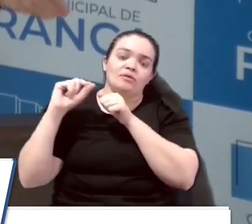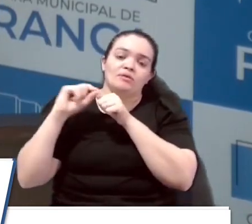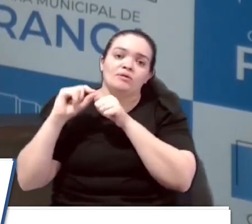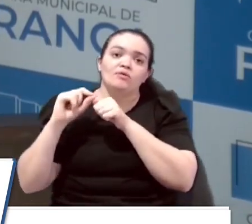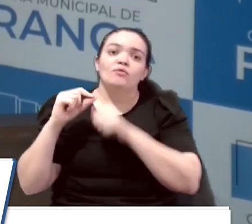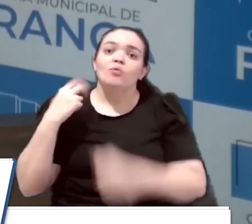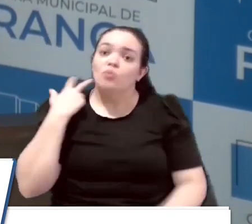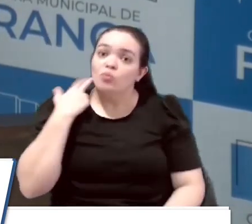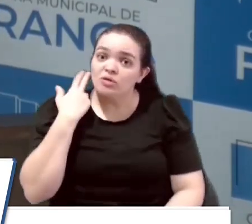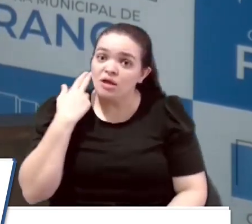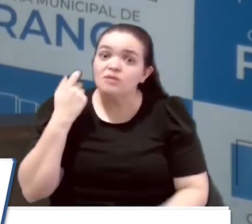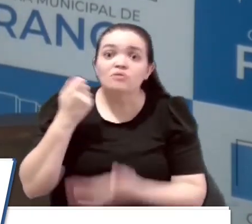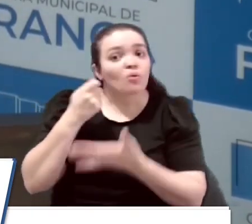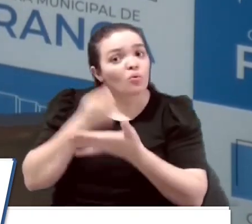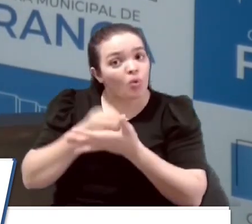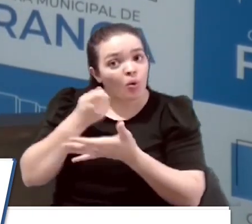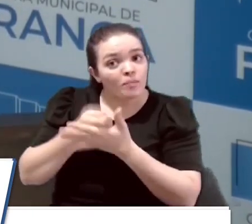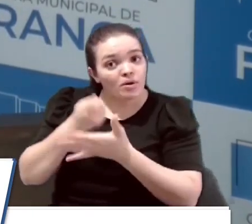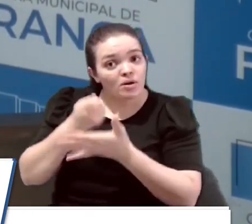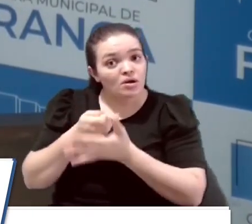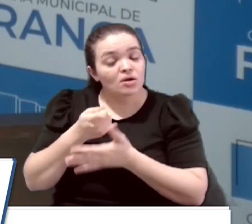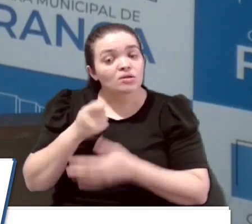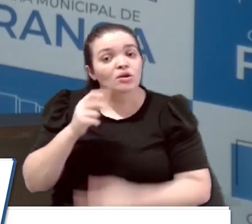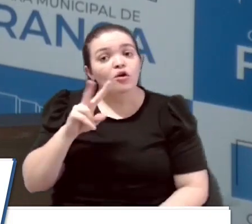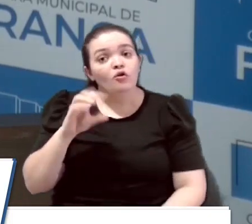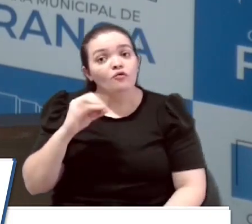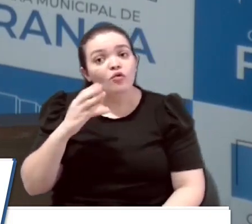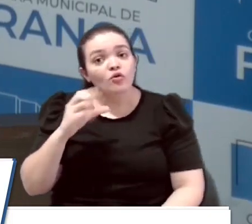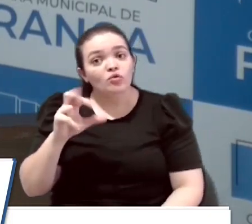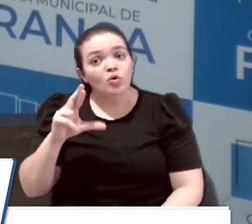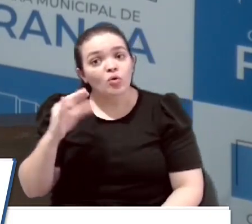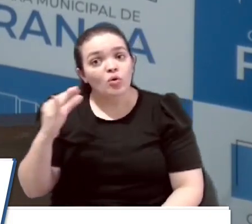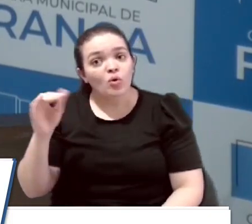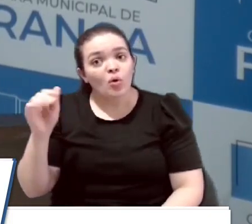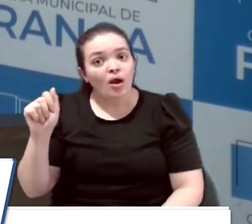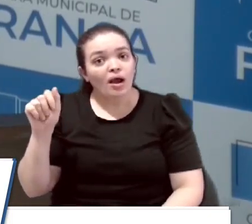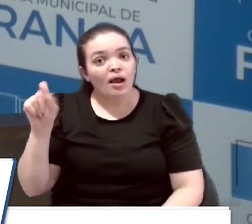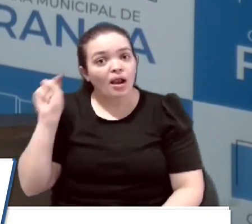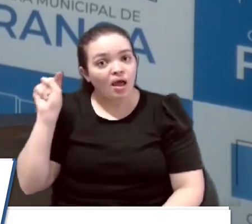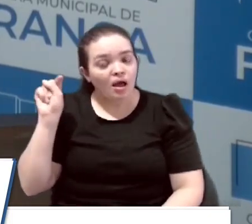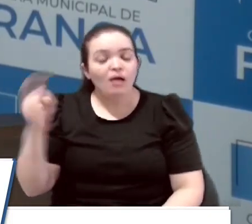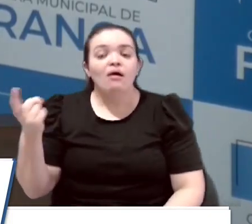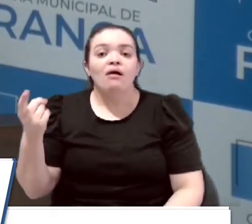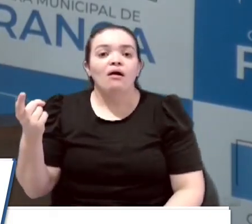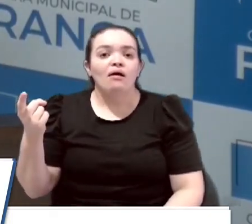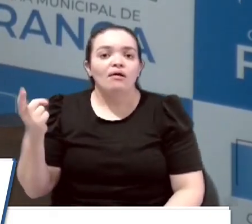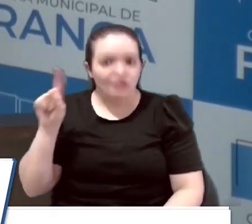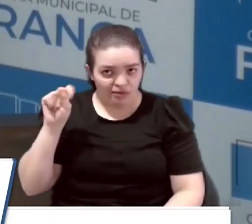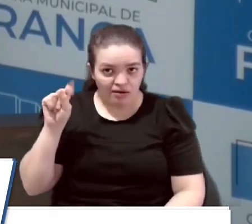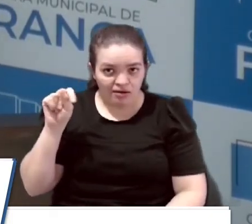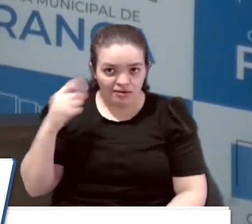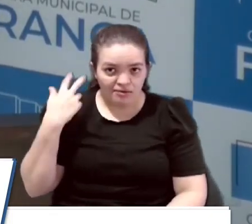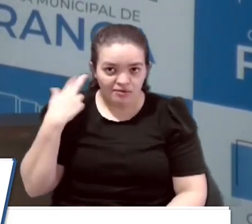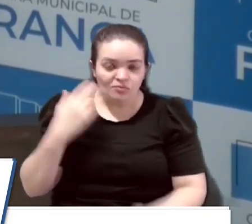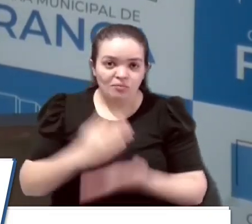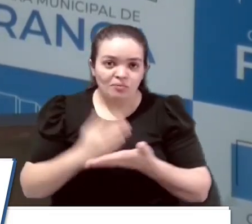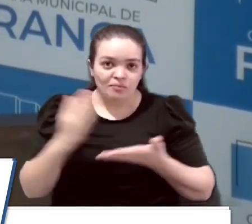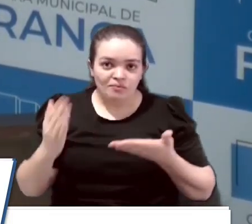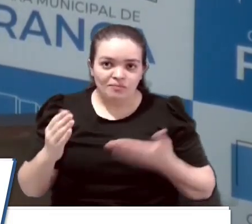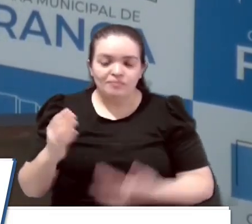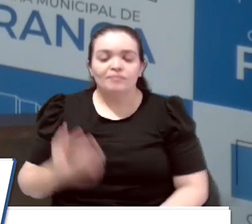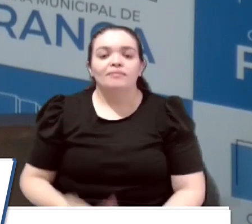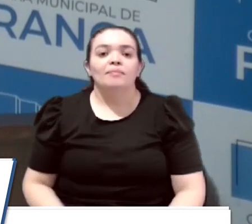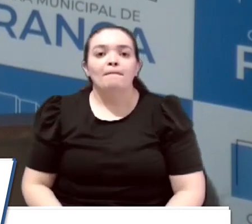está cobrando que arruma a Vossoroca ali. Né, Zezinho? Uma partida. Pois não, Zezinho.